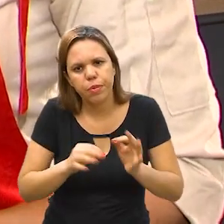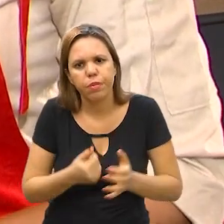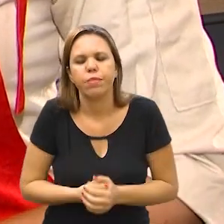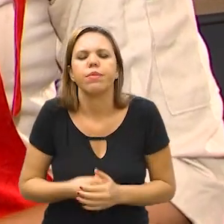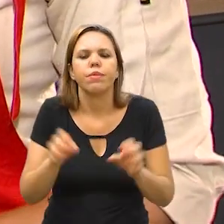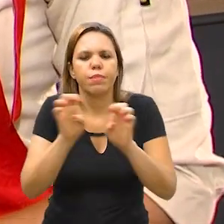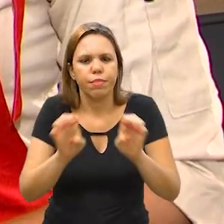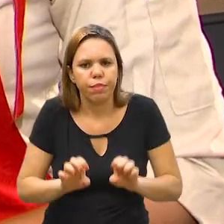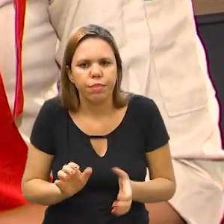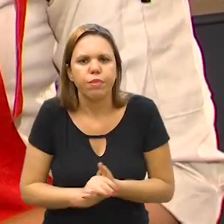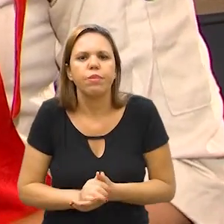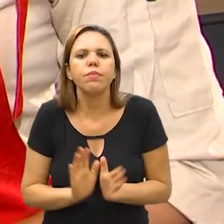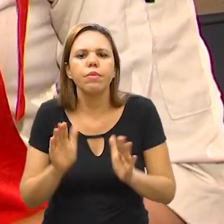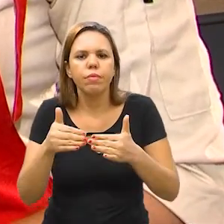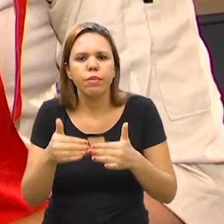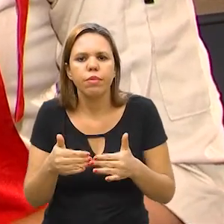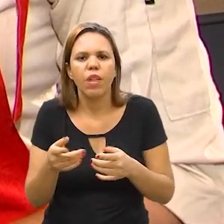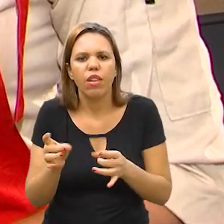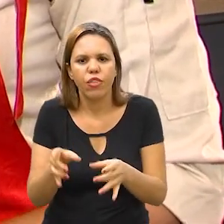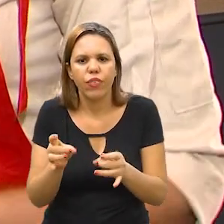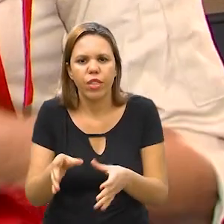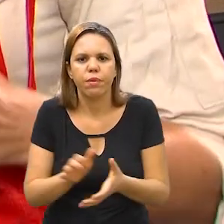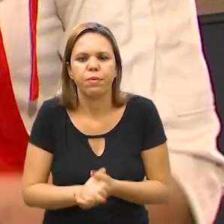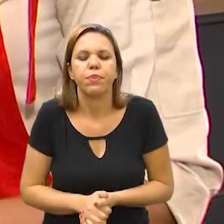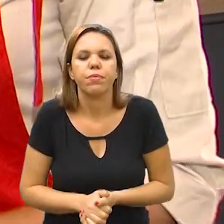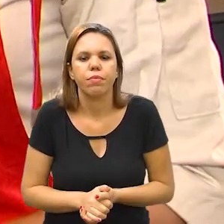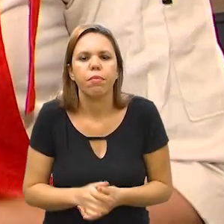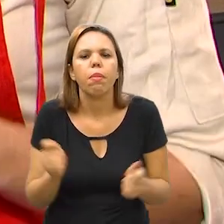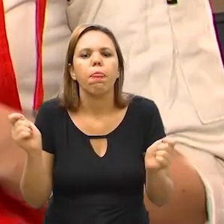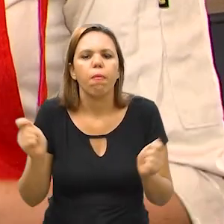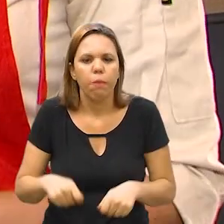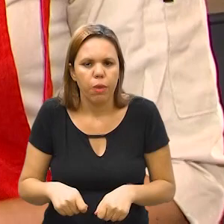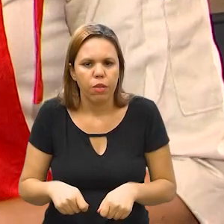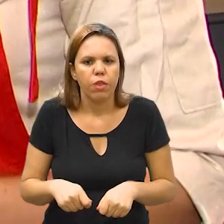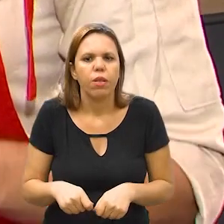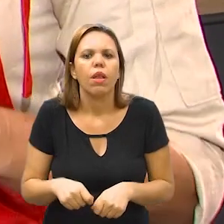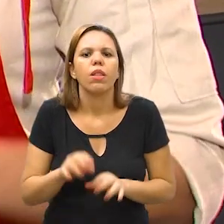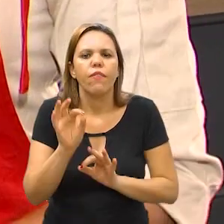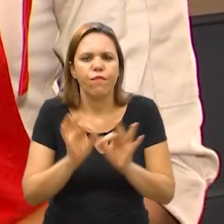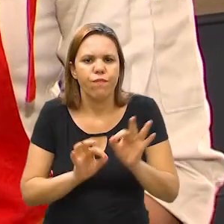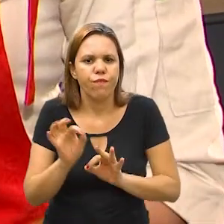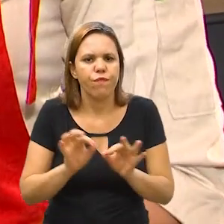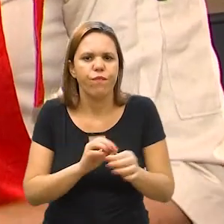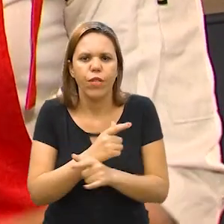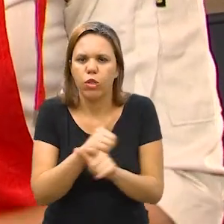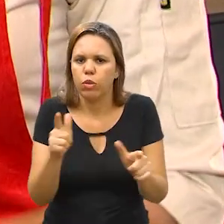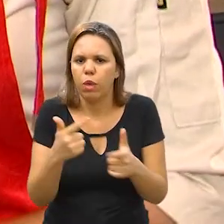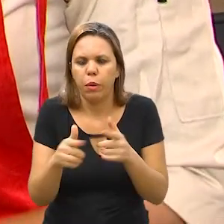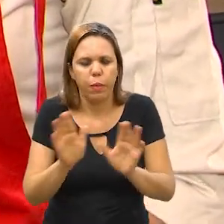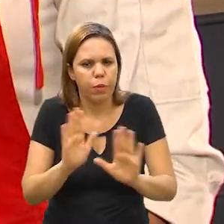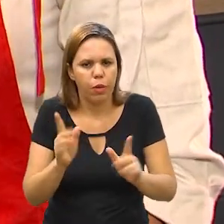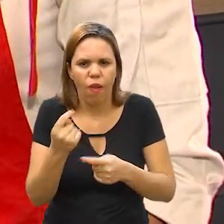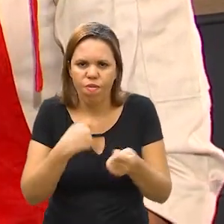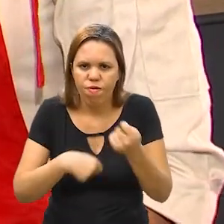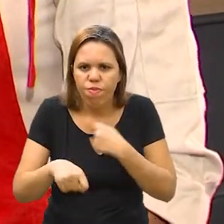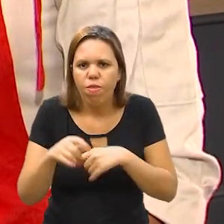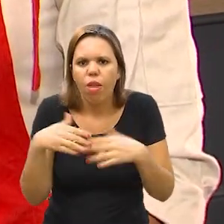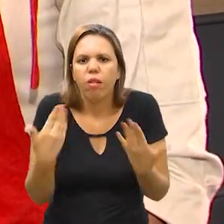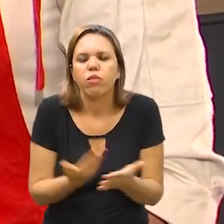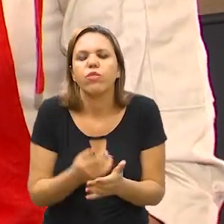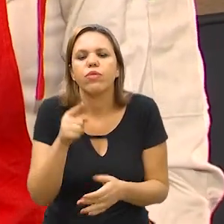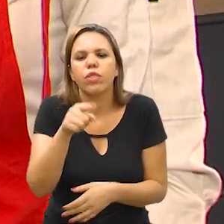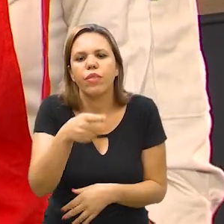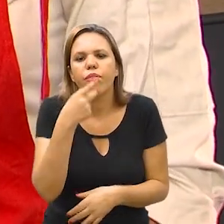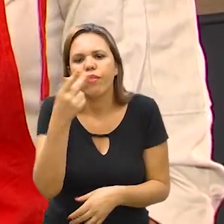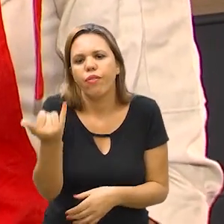planejamento, estruturamento, direcionamento de vendas, para poder formatar e não ter um mau negócio. E até então você me